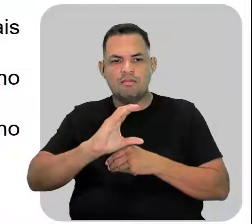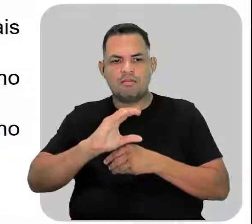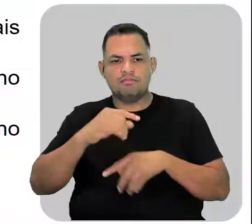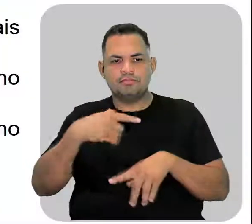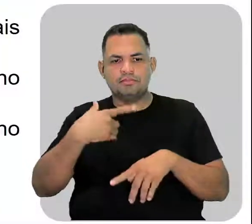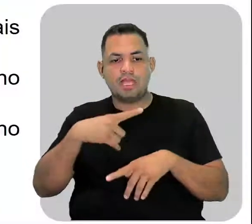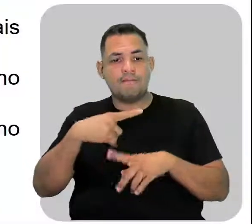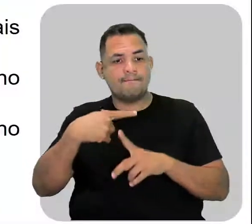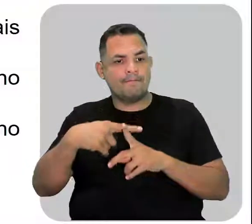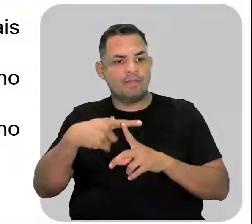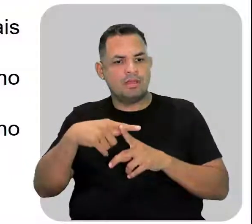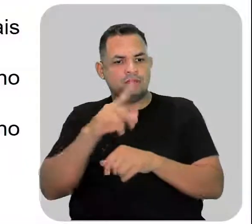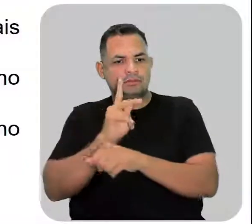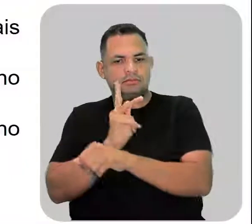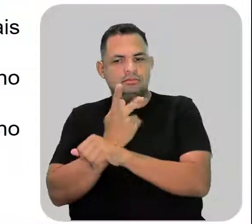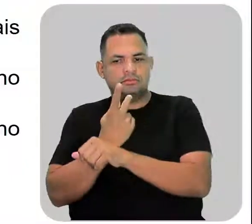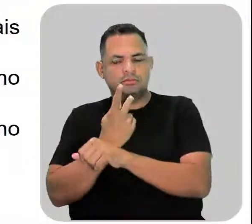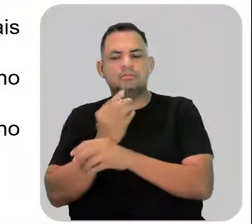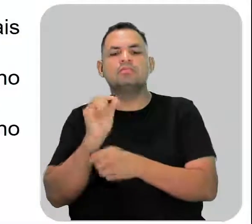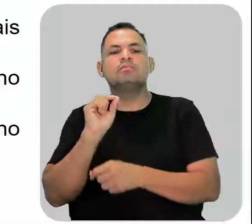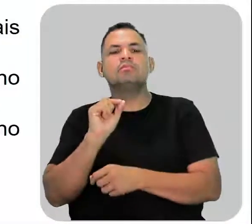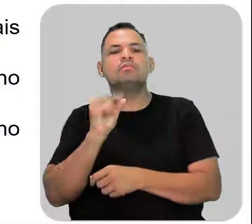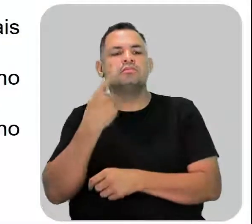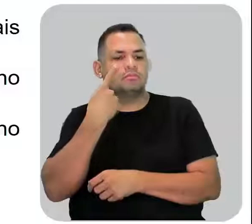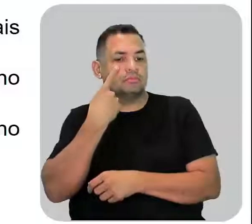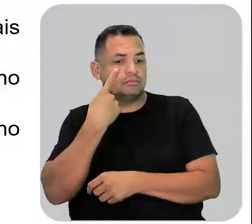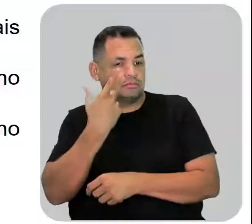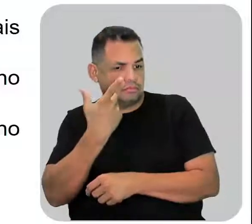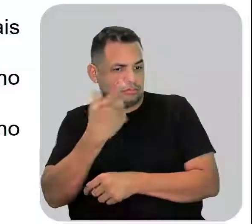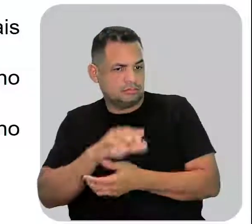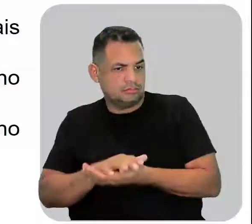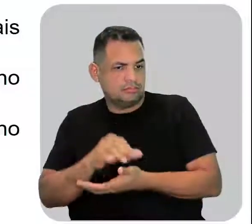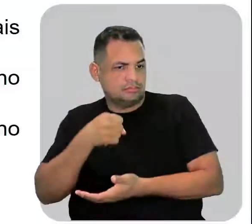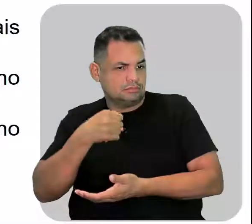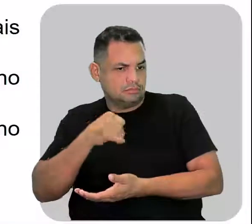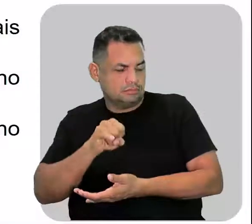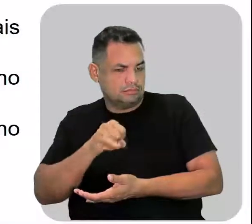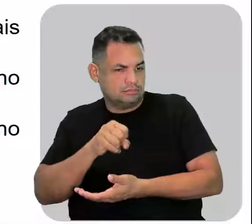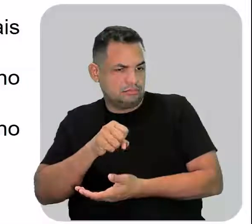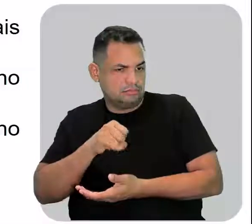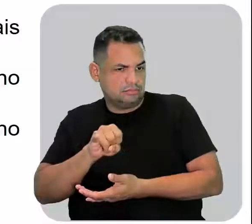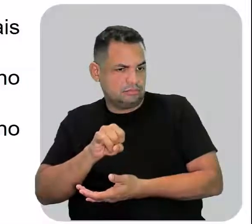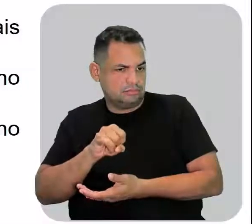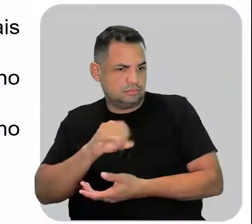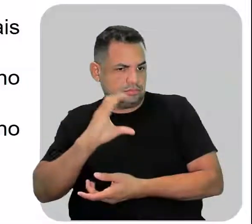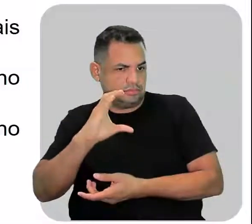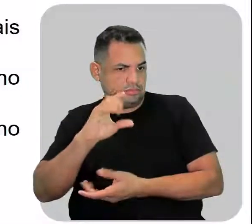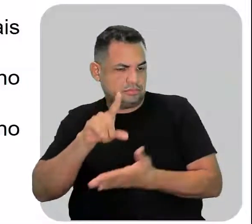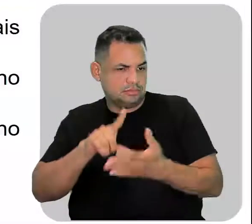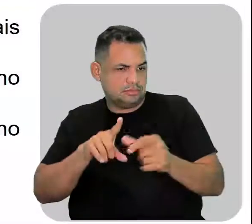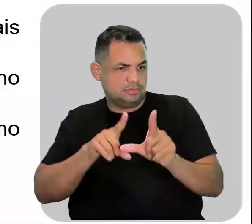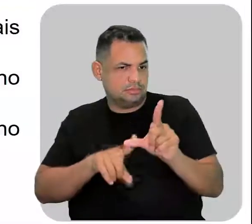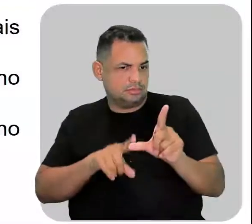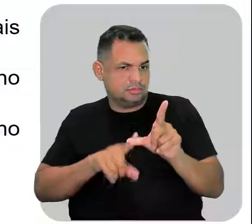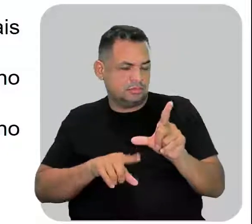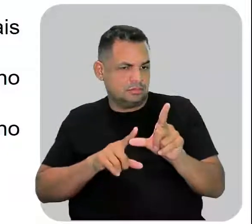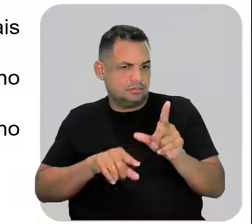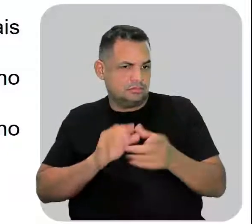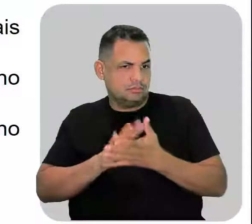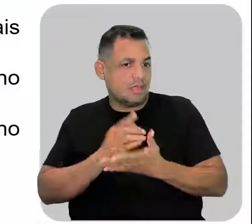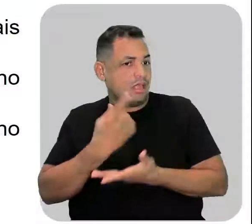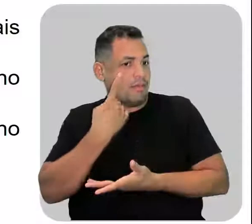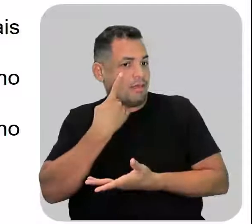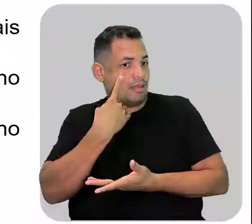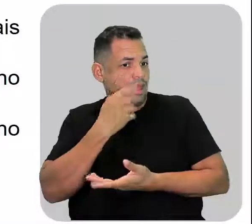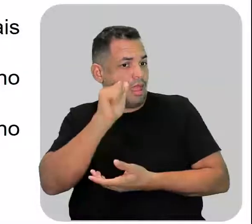mais hidrogenado? E aí, o que você tem que ver? Que se a letra C estiver correta, a letra A automaticamente vai ter que